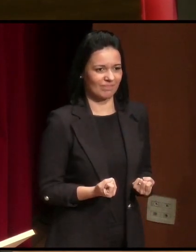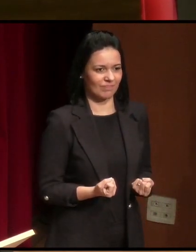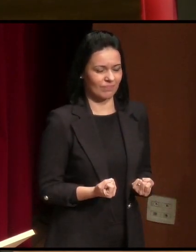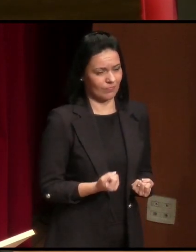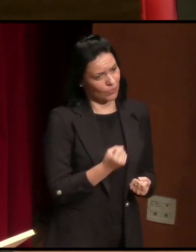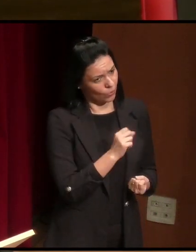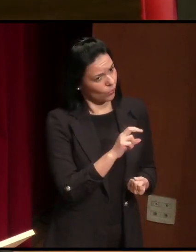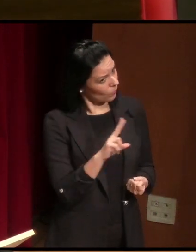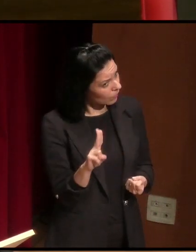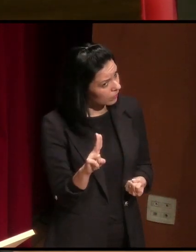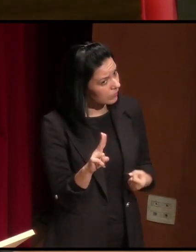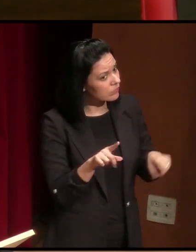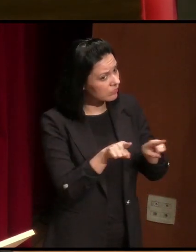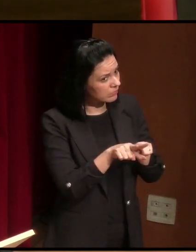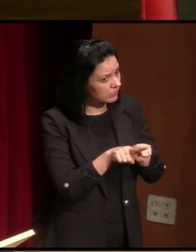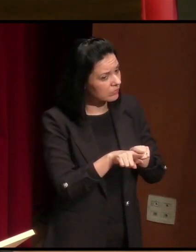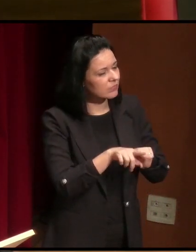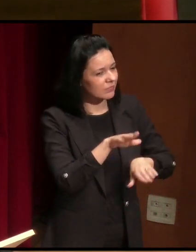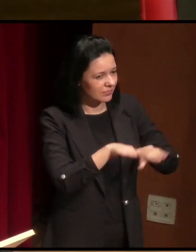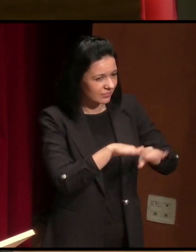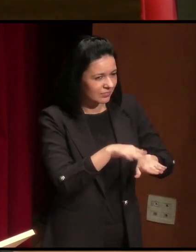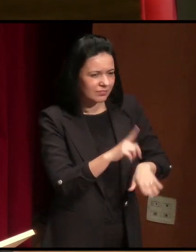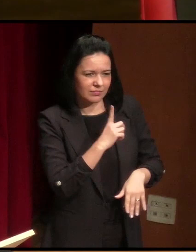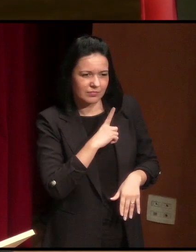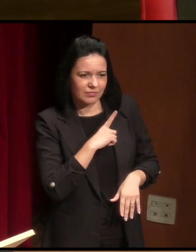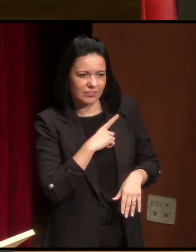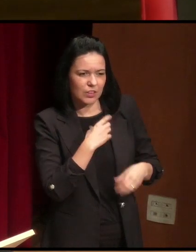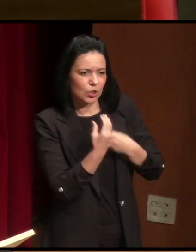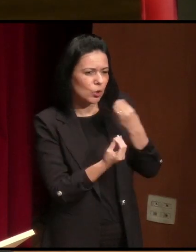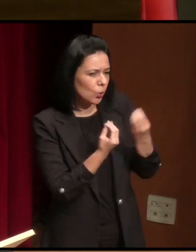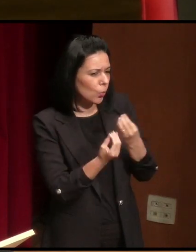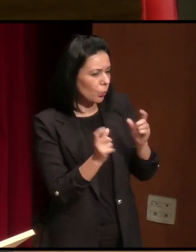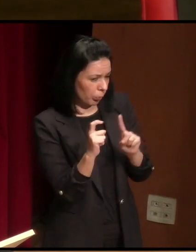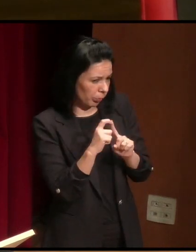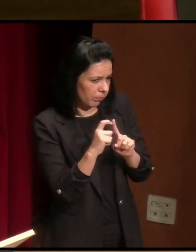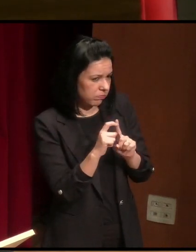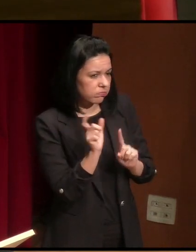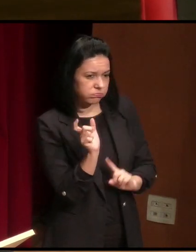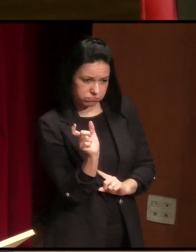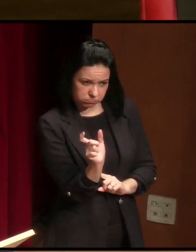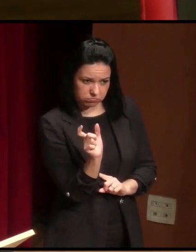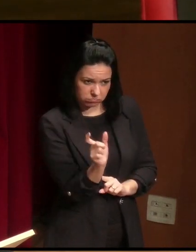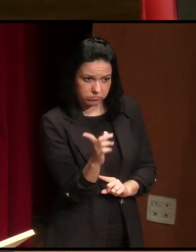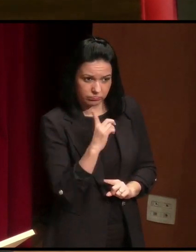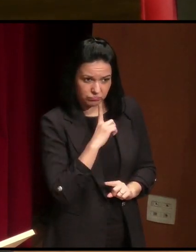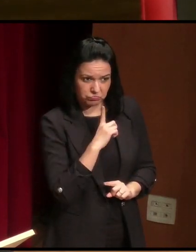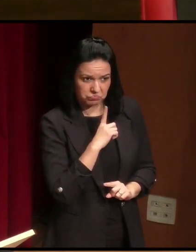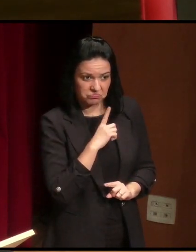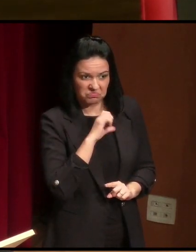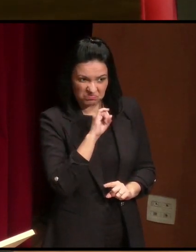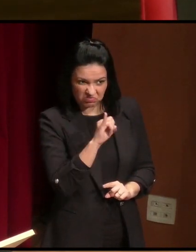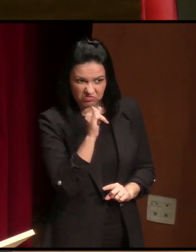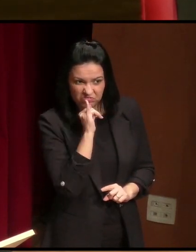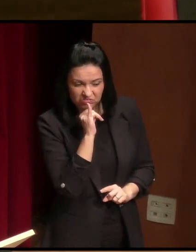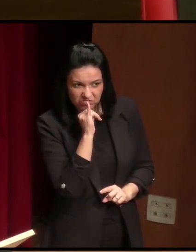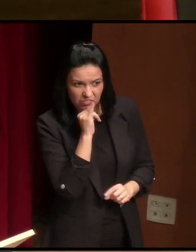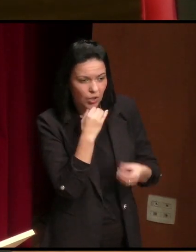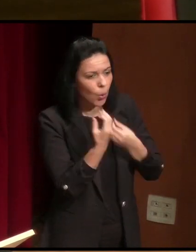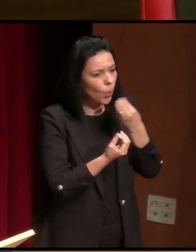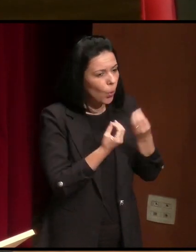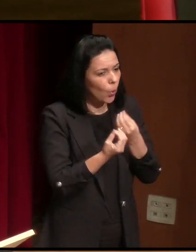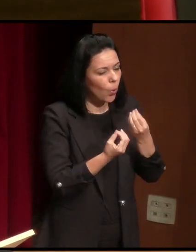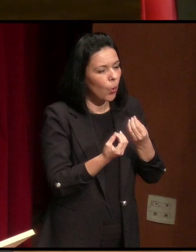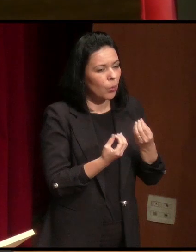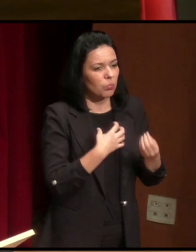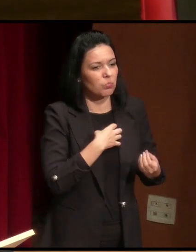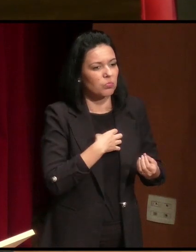Como o pessoal que faz a luta ambiental fala em greenwash, né? Quando você quer fazer uma lavagem do discurso, você